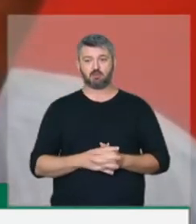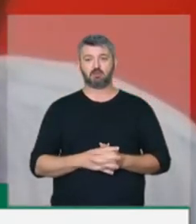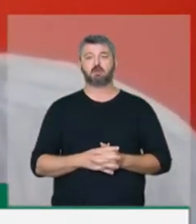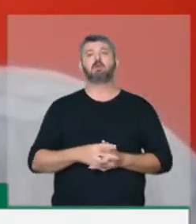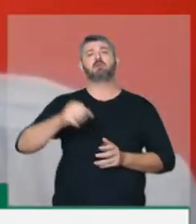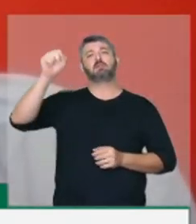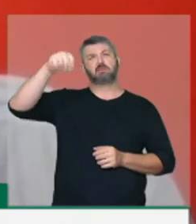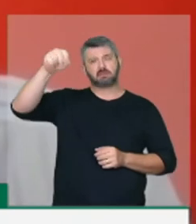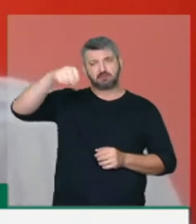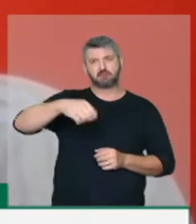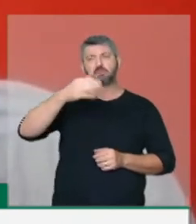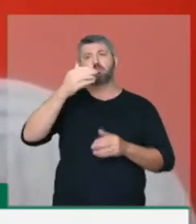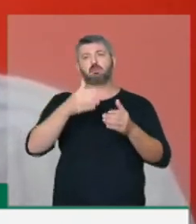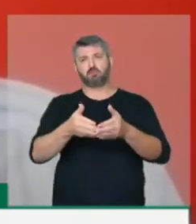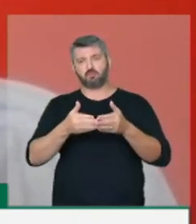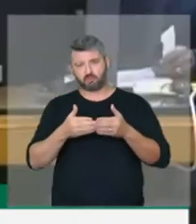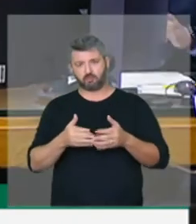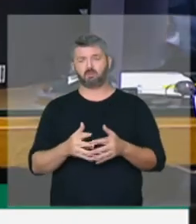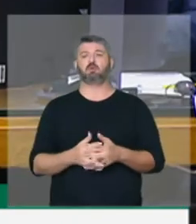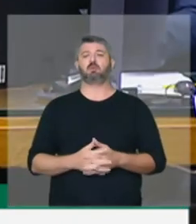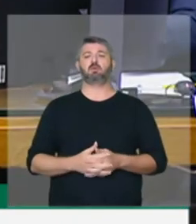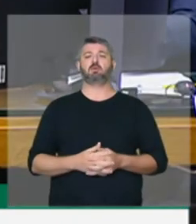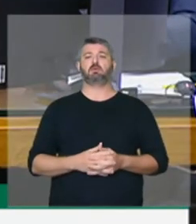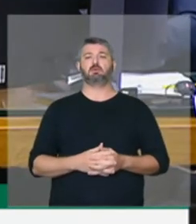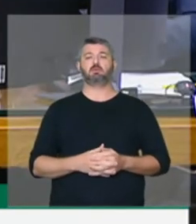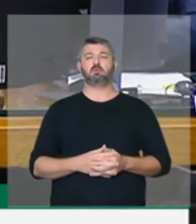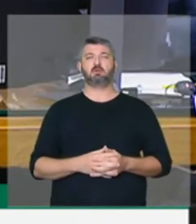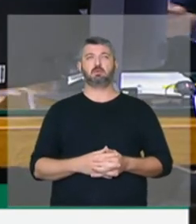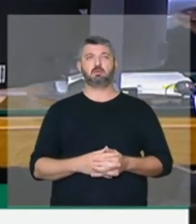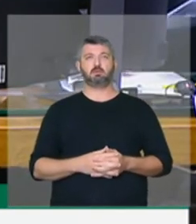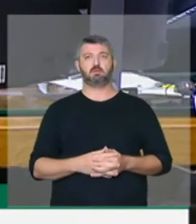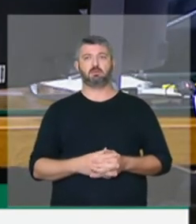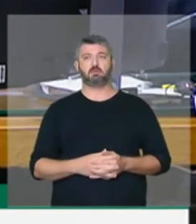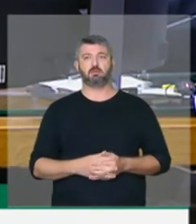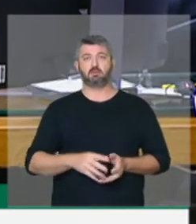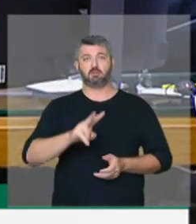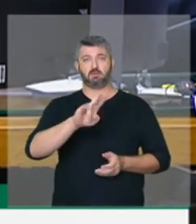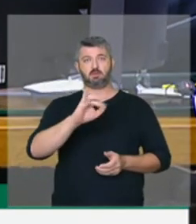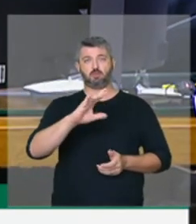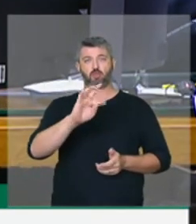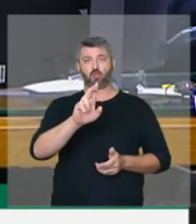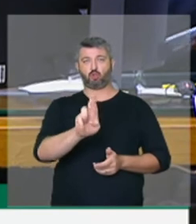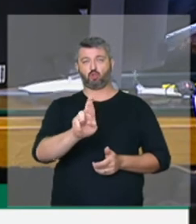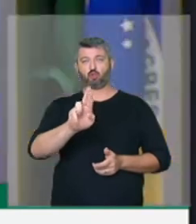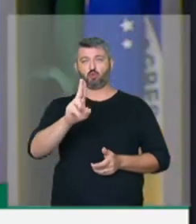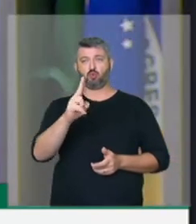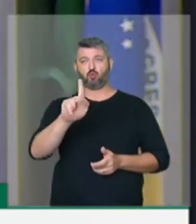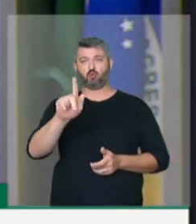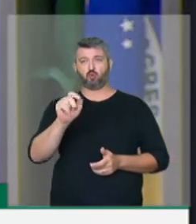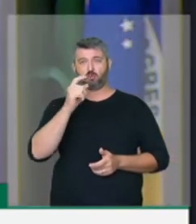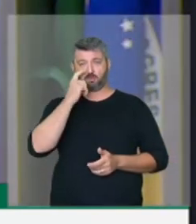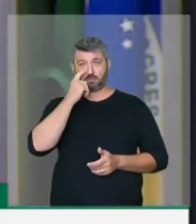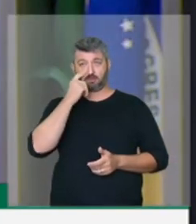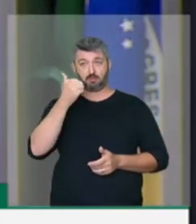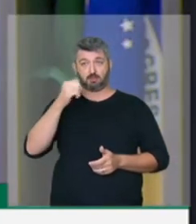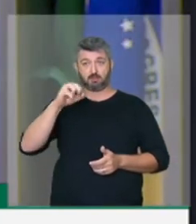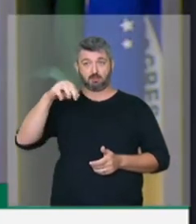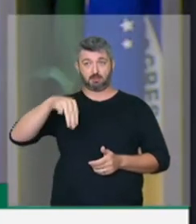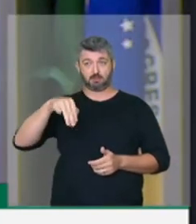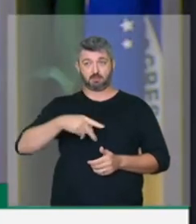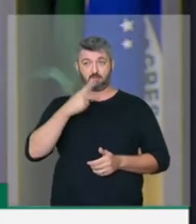Gostaria, por favor. Escrevendo Vossa Excelência como líder. Deputado Vitor Hugo, 10 minutos. Vossa